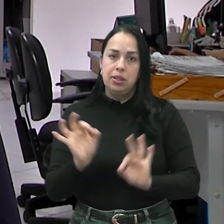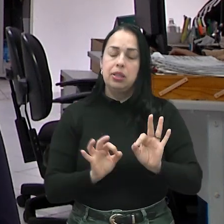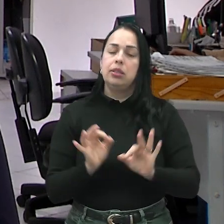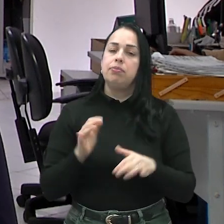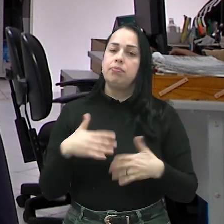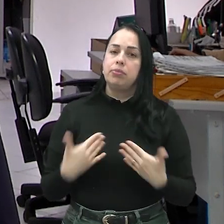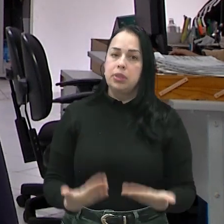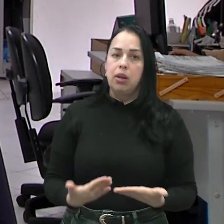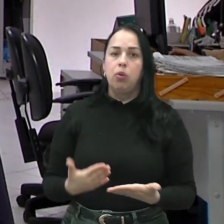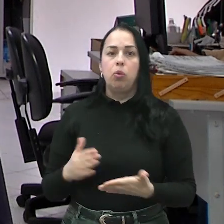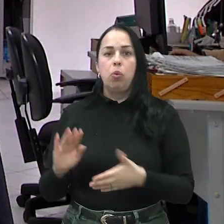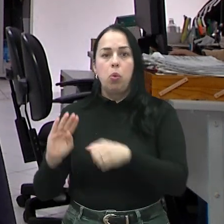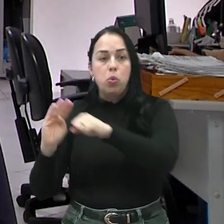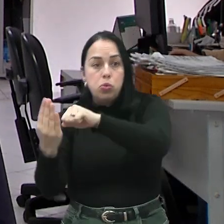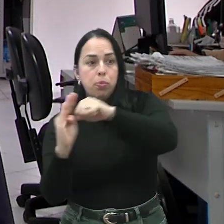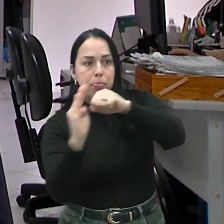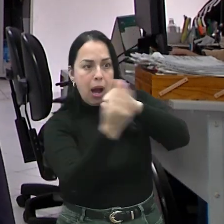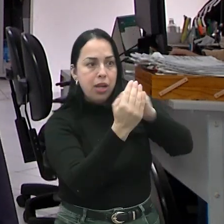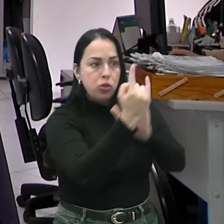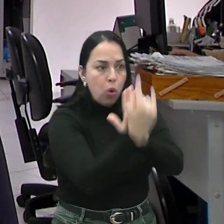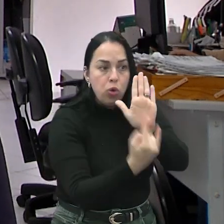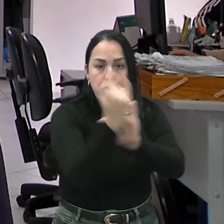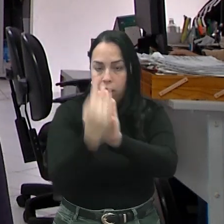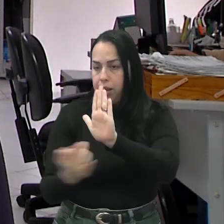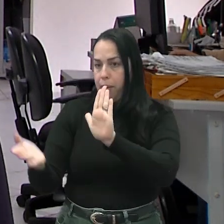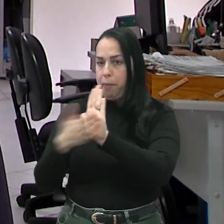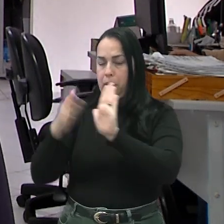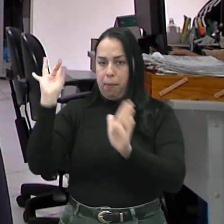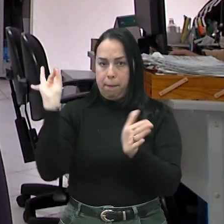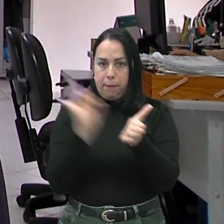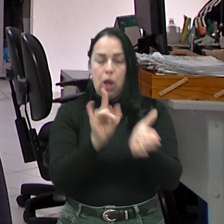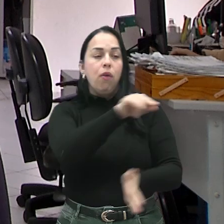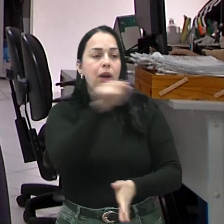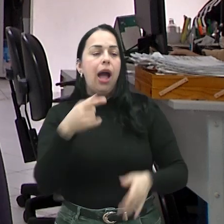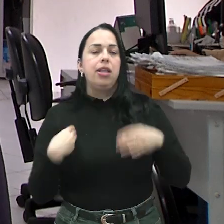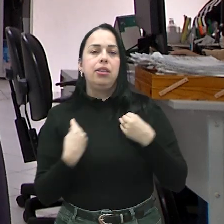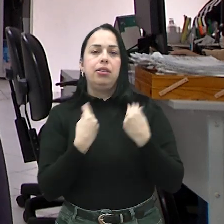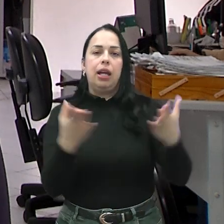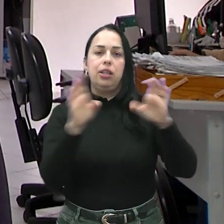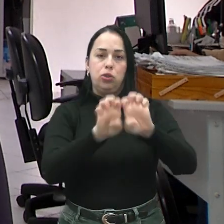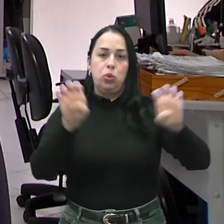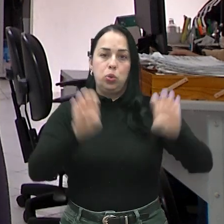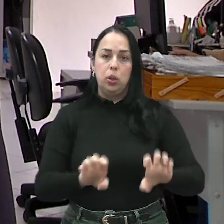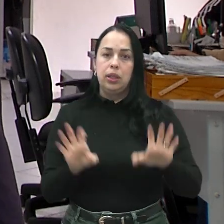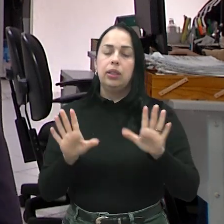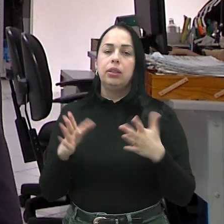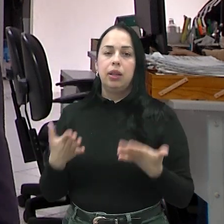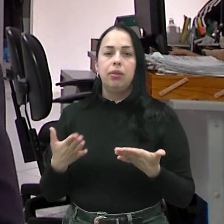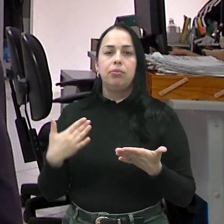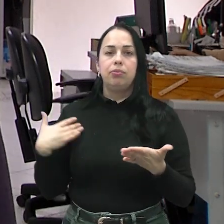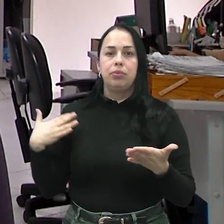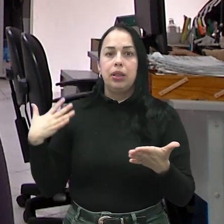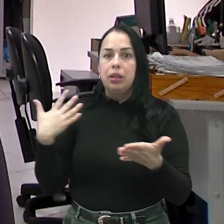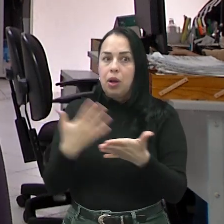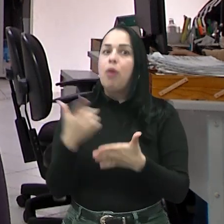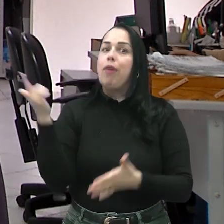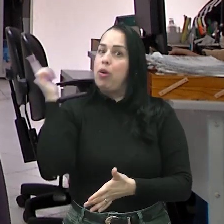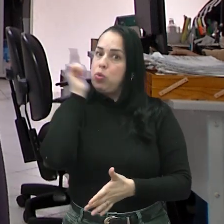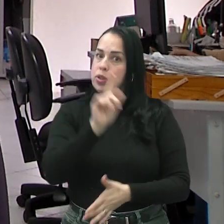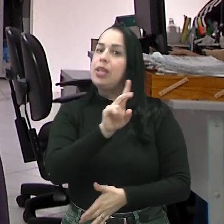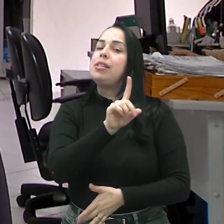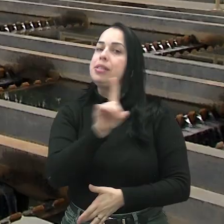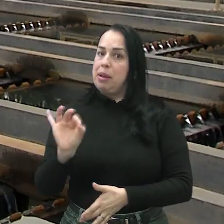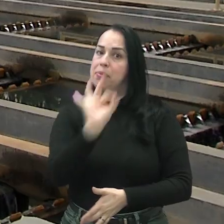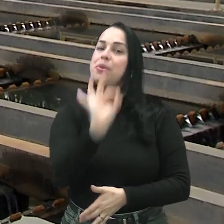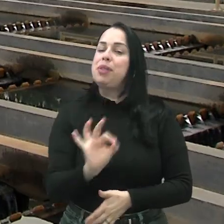planejamento. E à medida que vem sendo regularizado, esse serviço está sendo levado. Então, há previsão de chegarmos aos